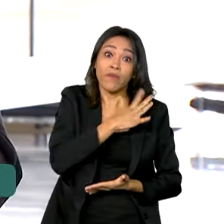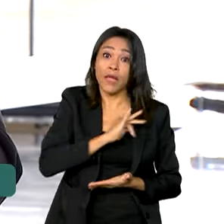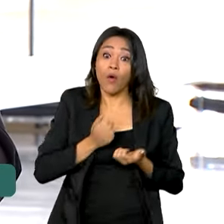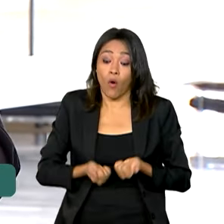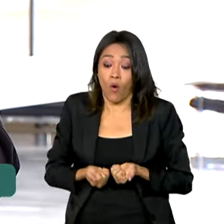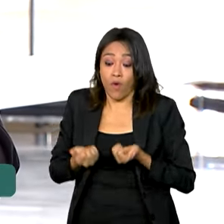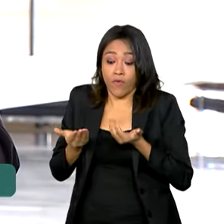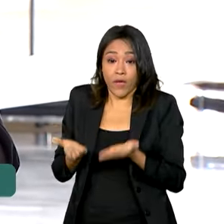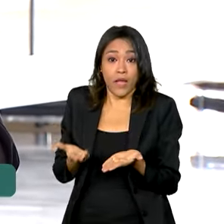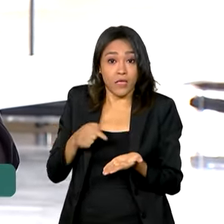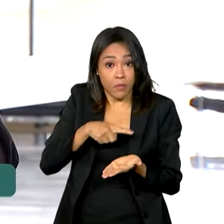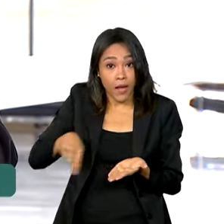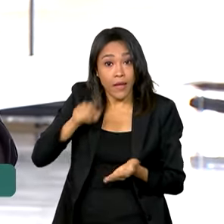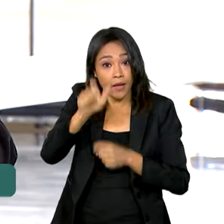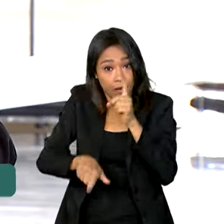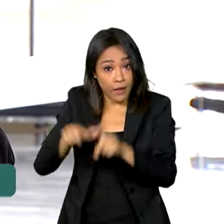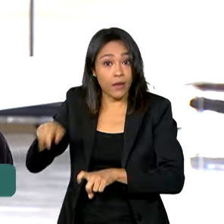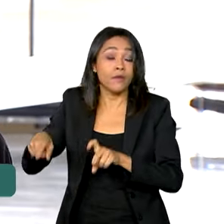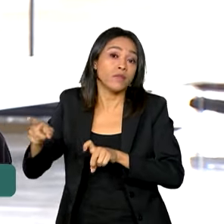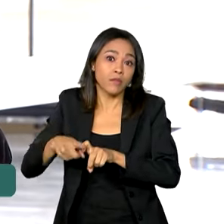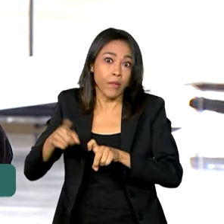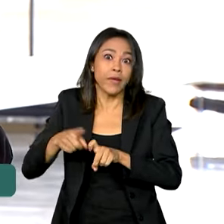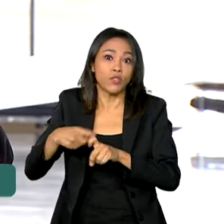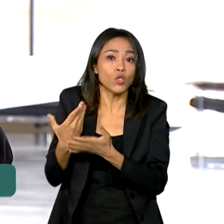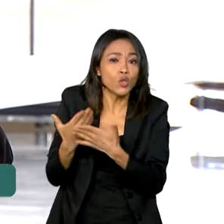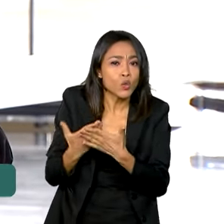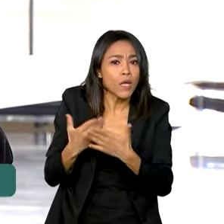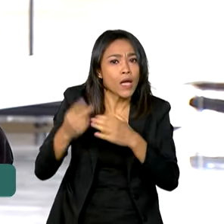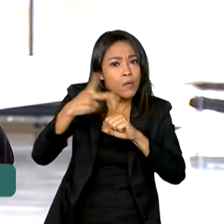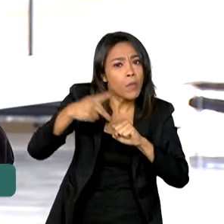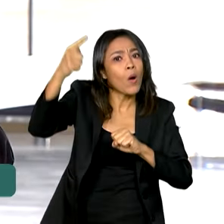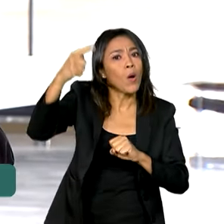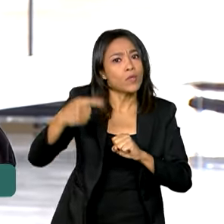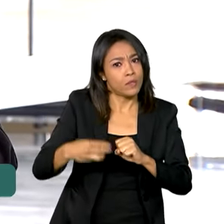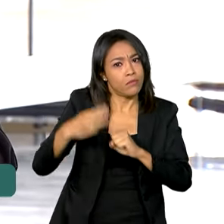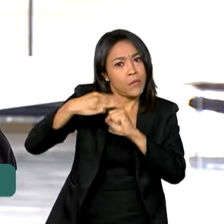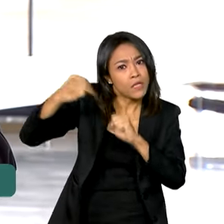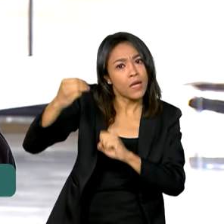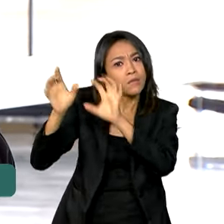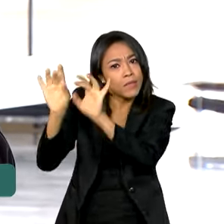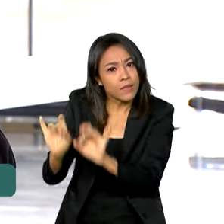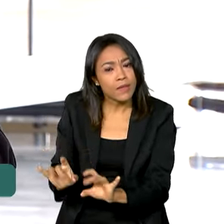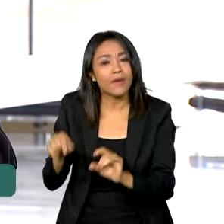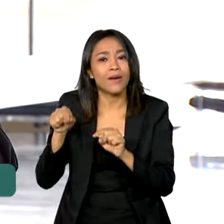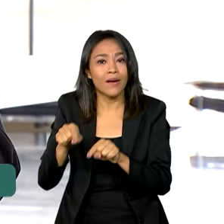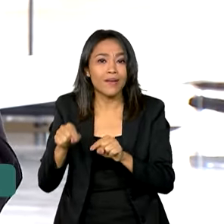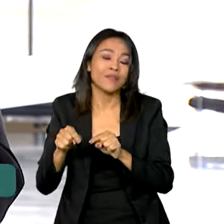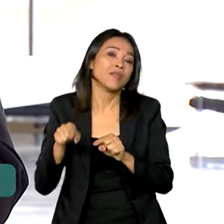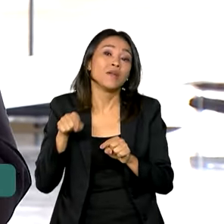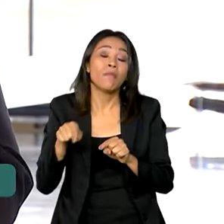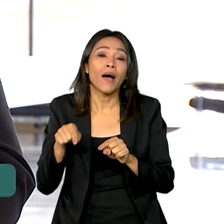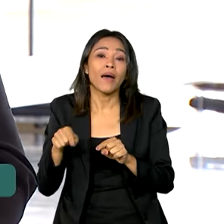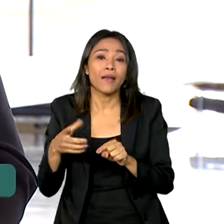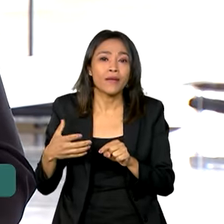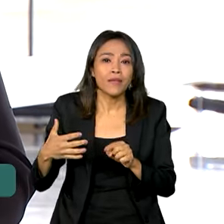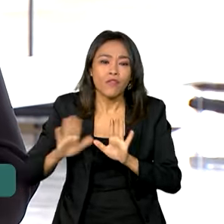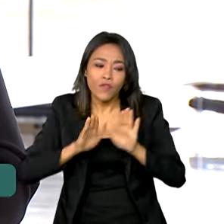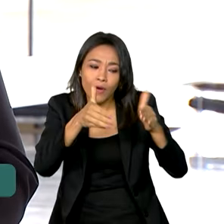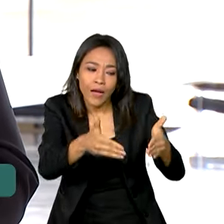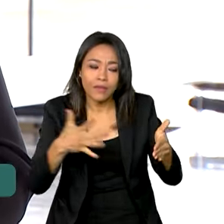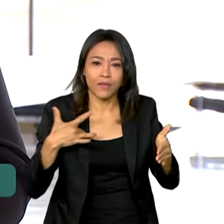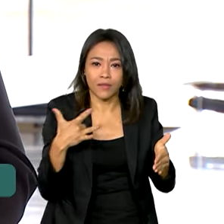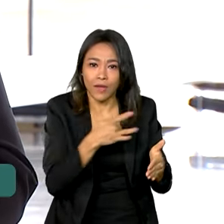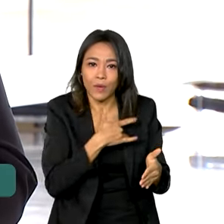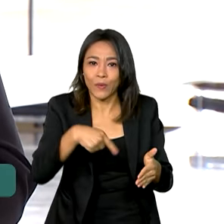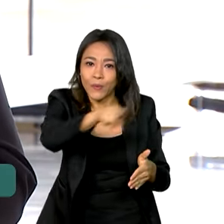possibilidade deles fazerem especialização e mestrado por meio da Estratégia Nacional de Formação de Especialistas para a Saúde.